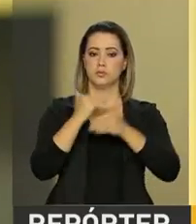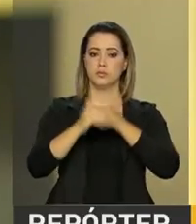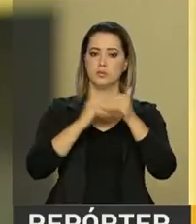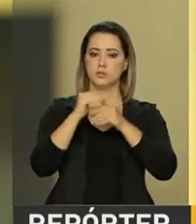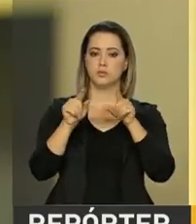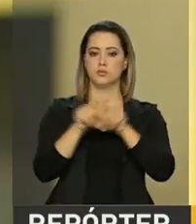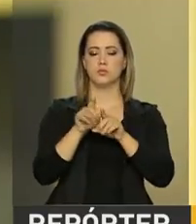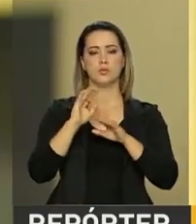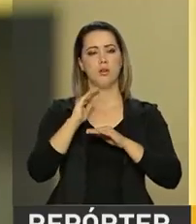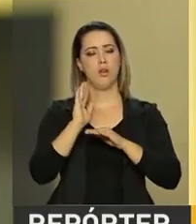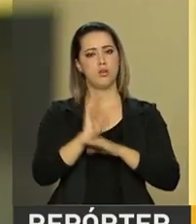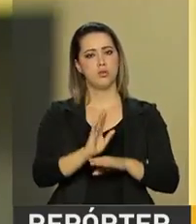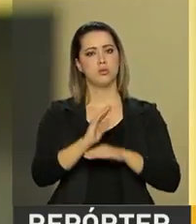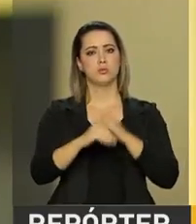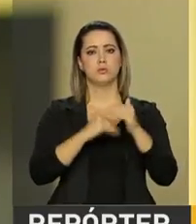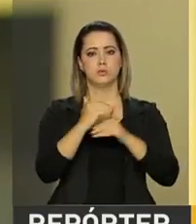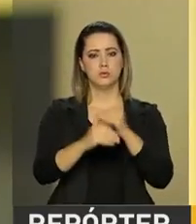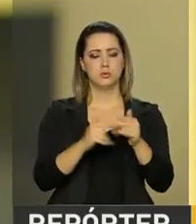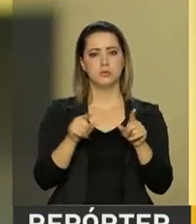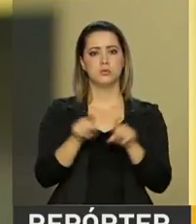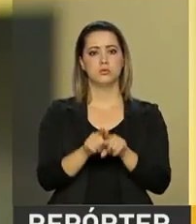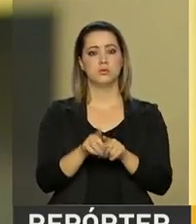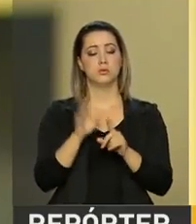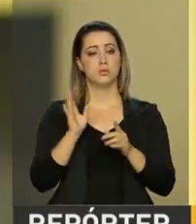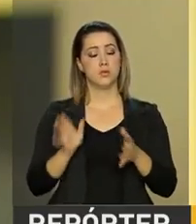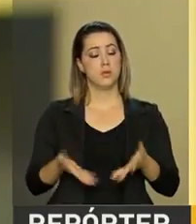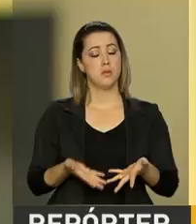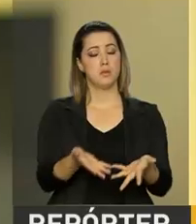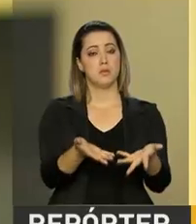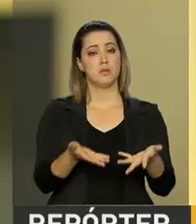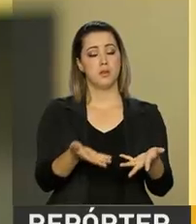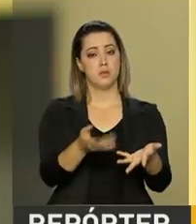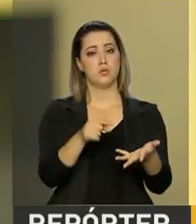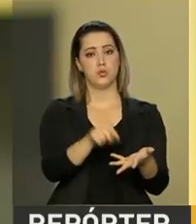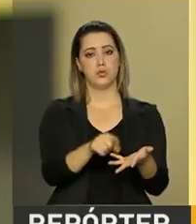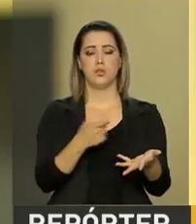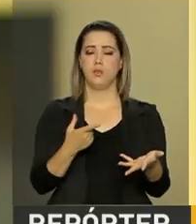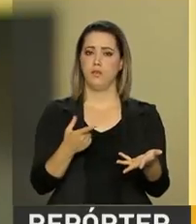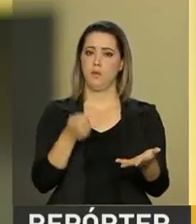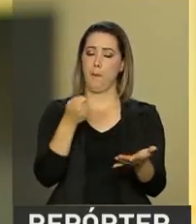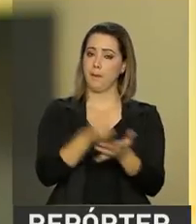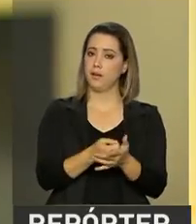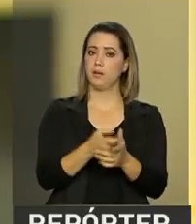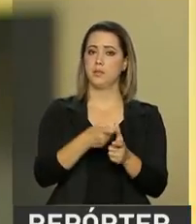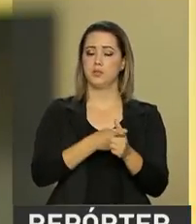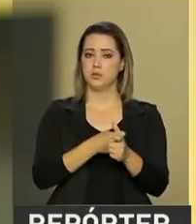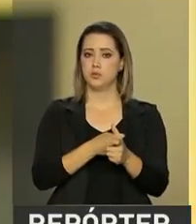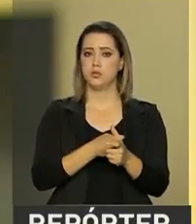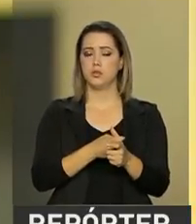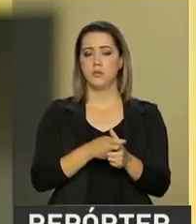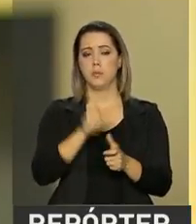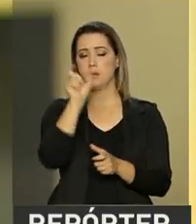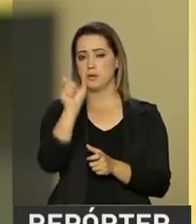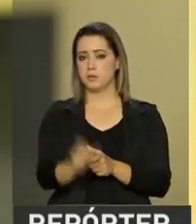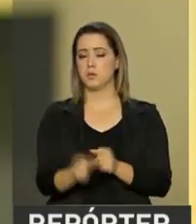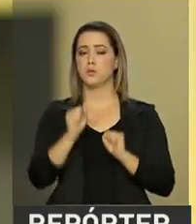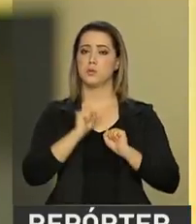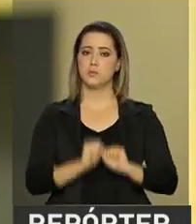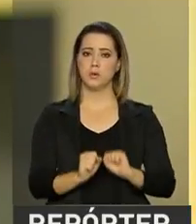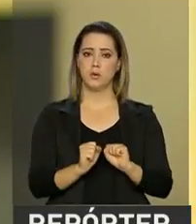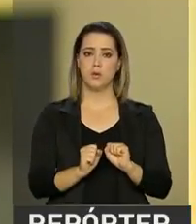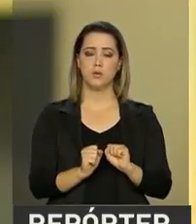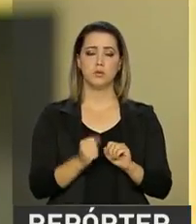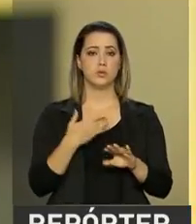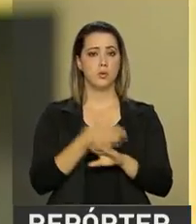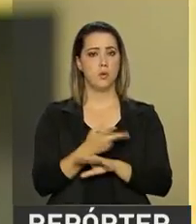crescimento, ajudam o desenvolvimento, incentivam, né, a quitação de dívidas para que o trabalhador possa